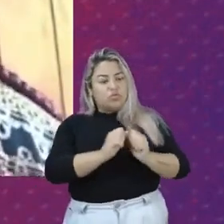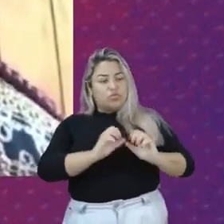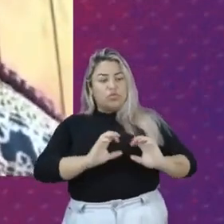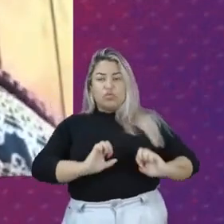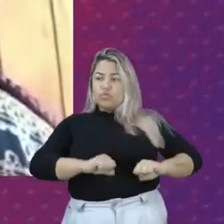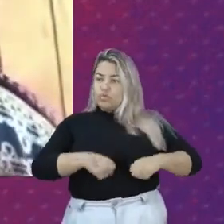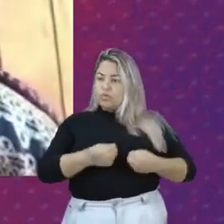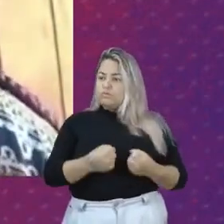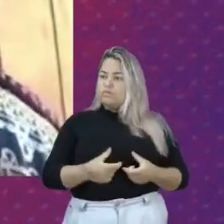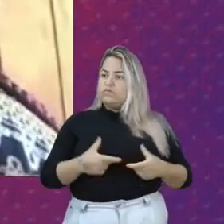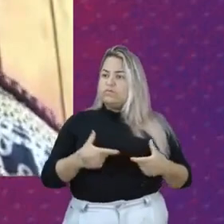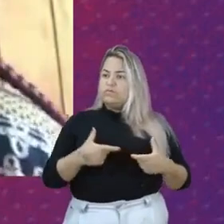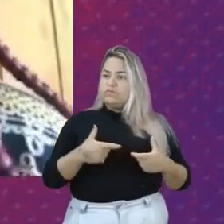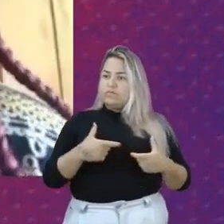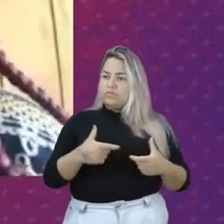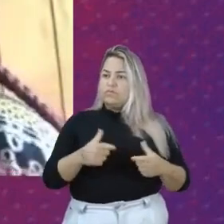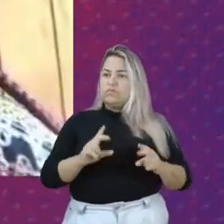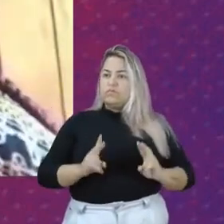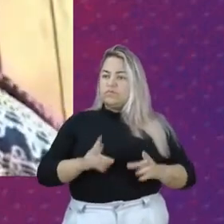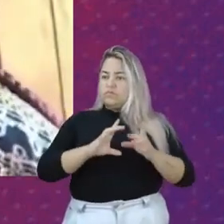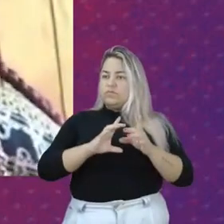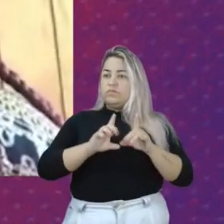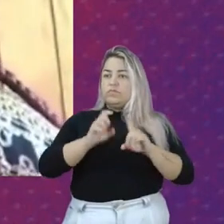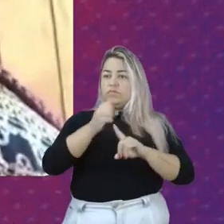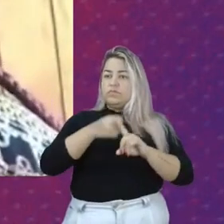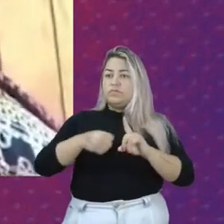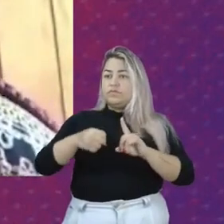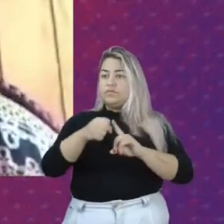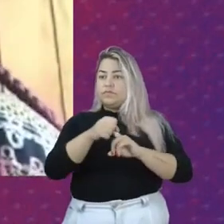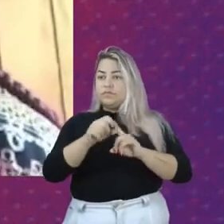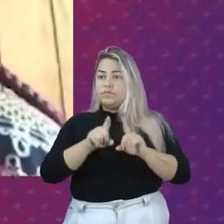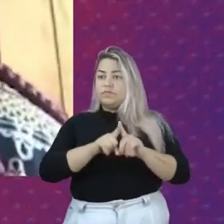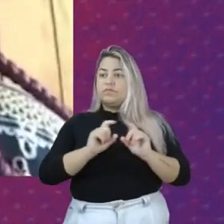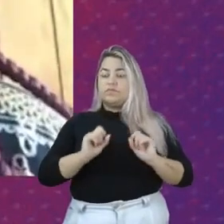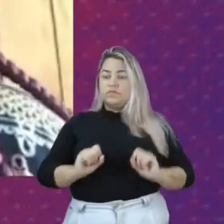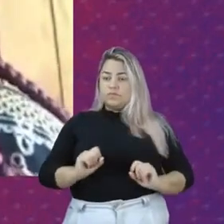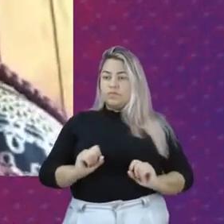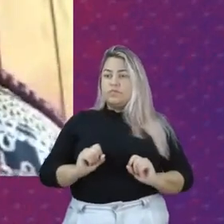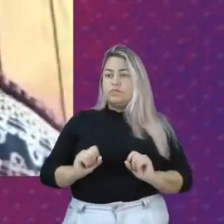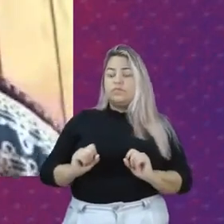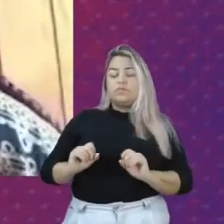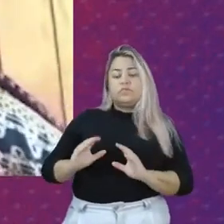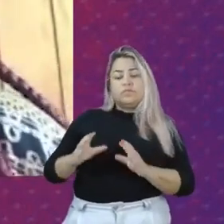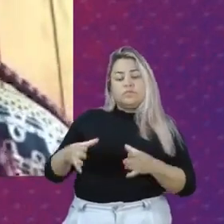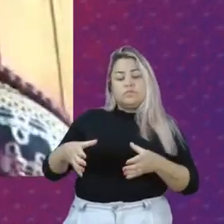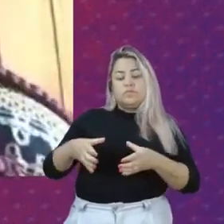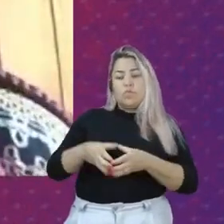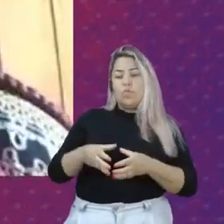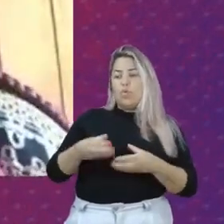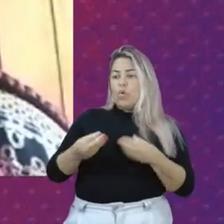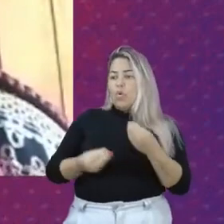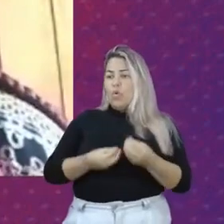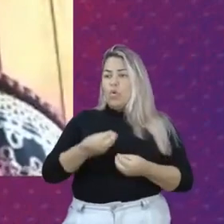uma cidadania plena para as camadas populares ou para classes subalternas, como